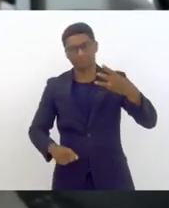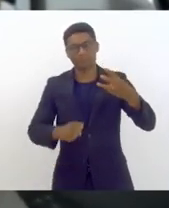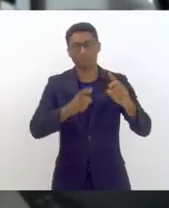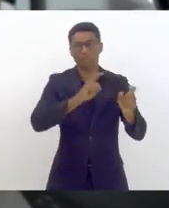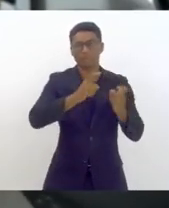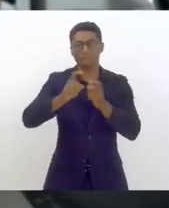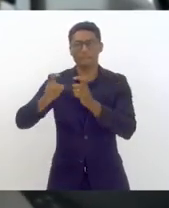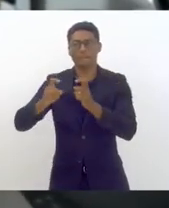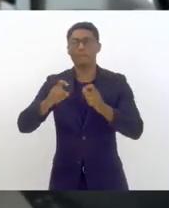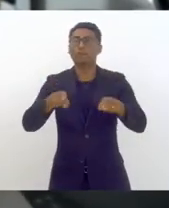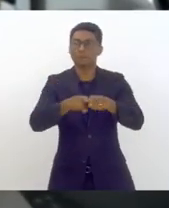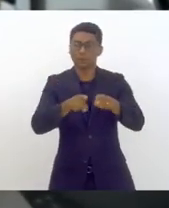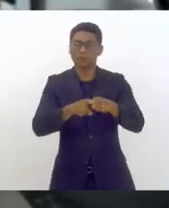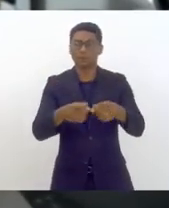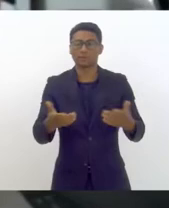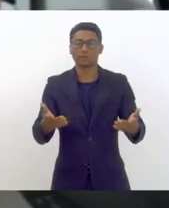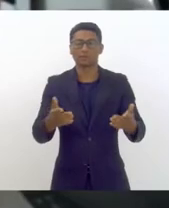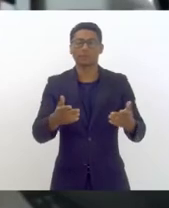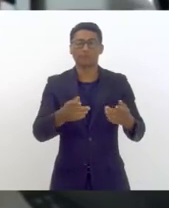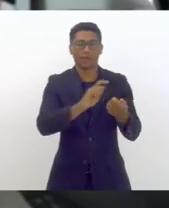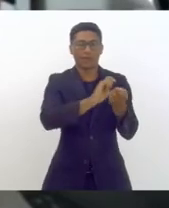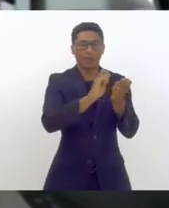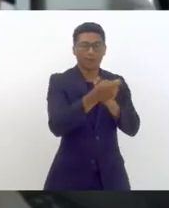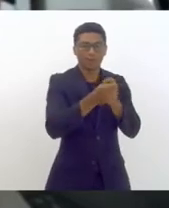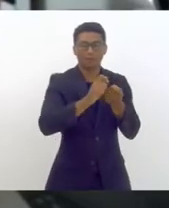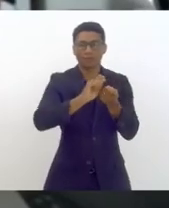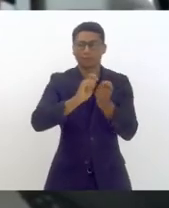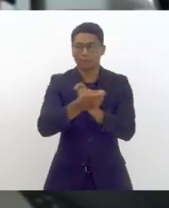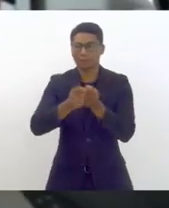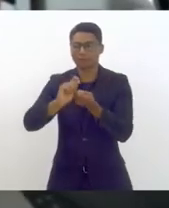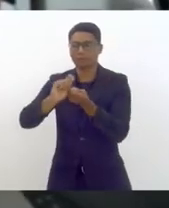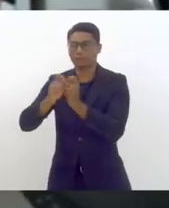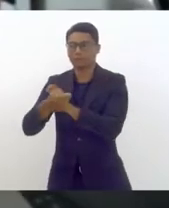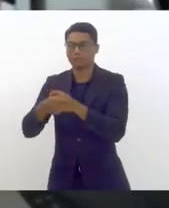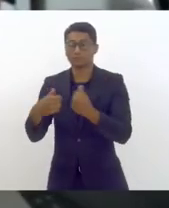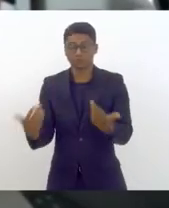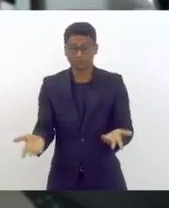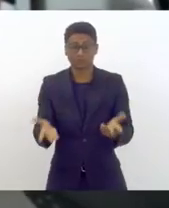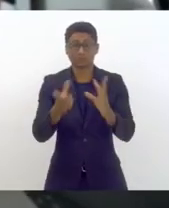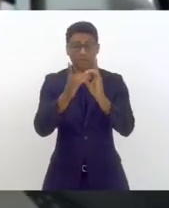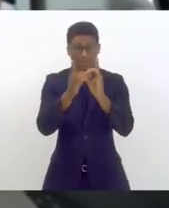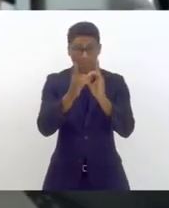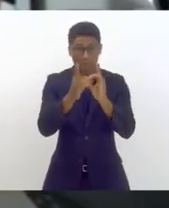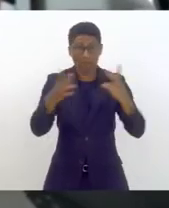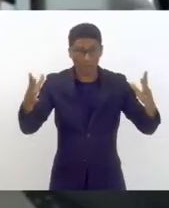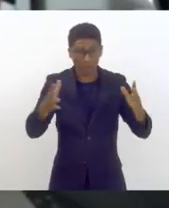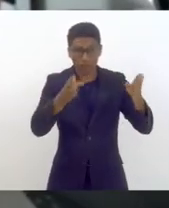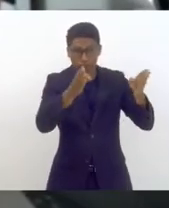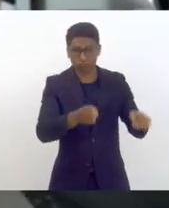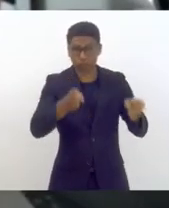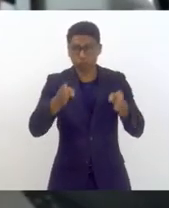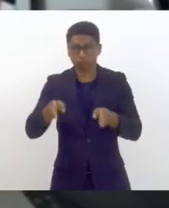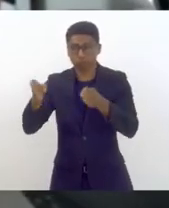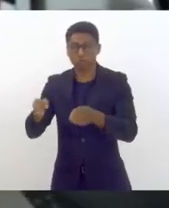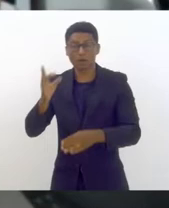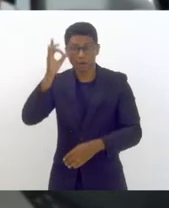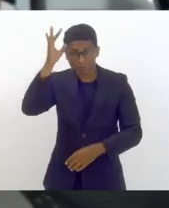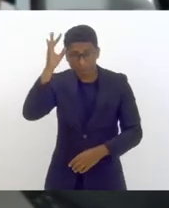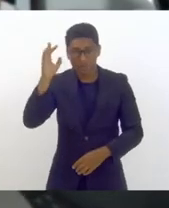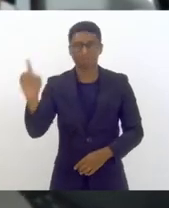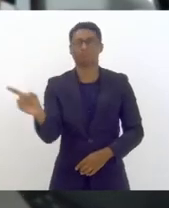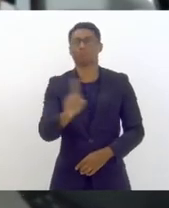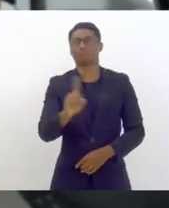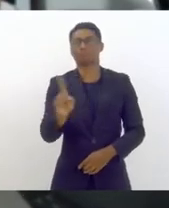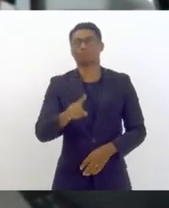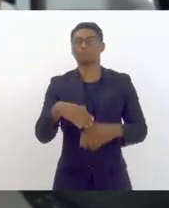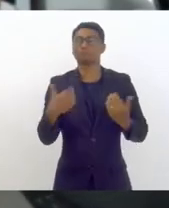adaptações que vão acontecendo. Ou seja, o processo democrático não é fácil, E é muito interessante a gente perceber que a